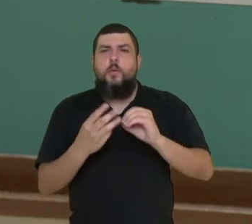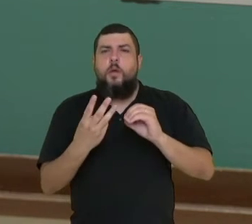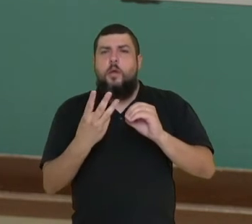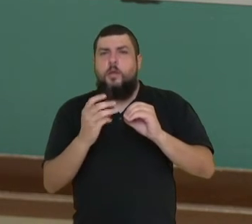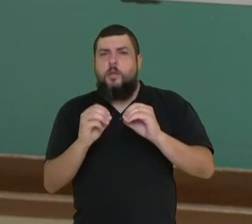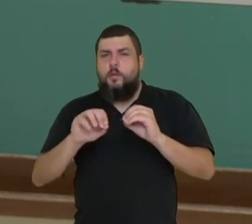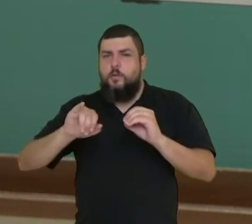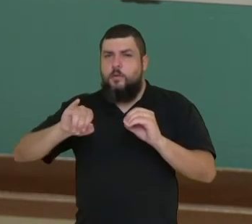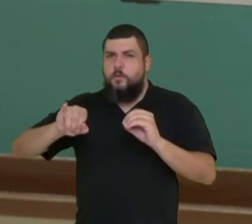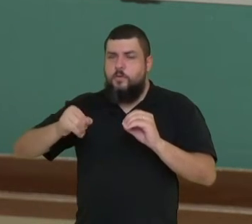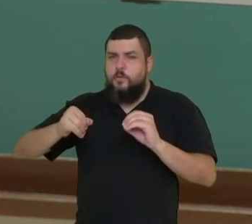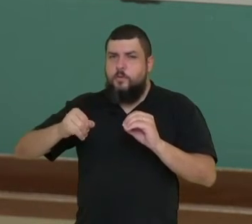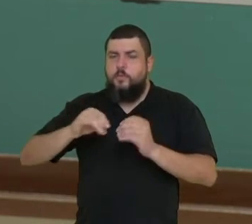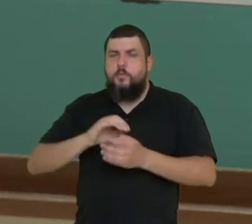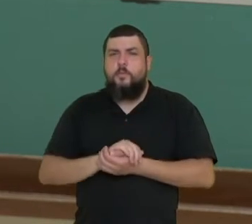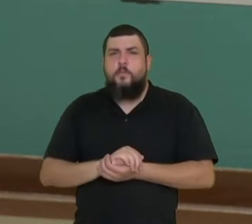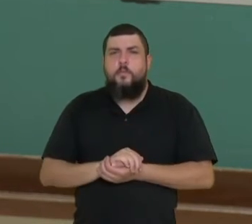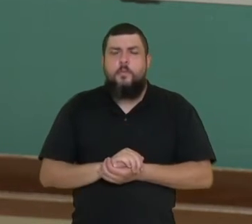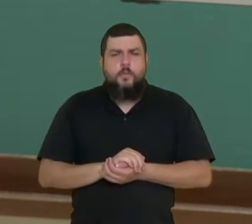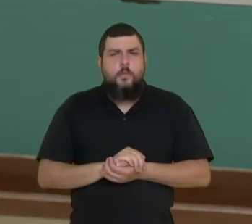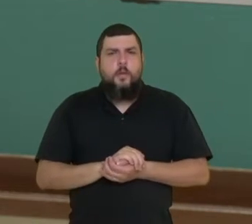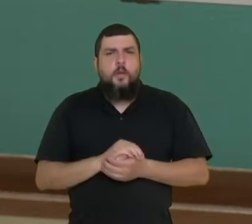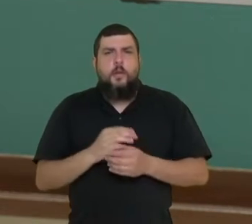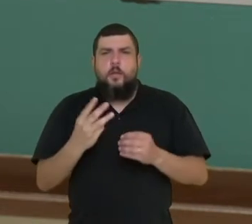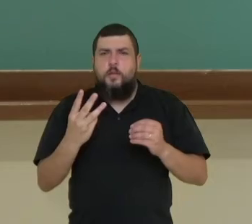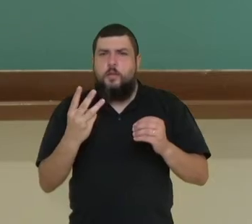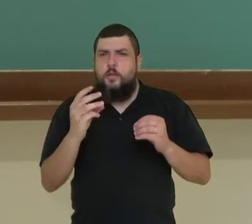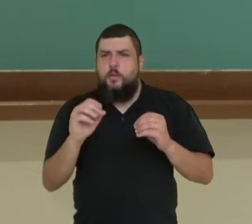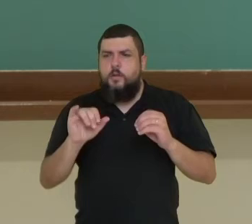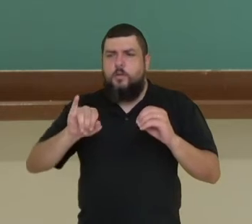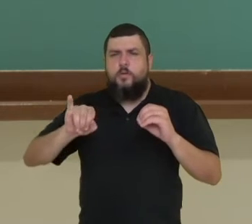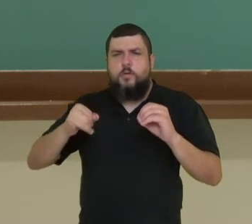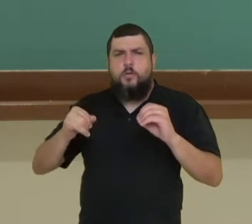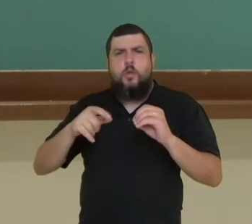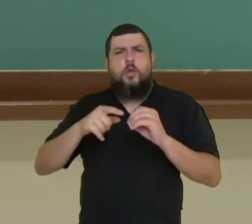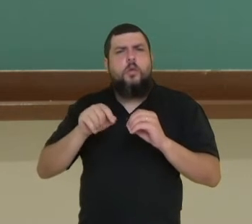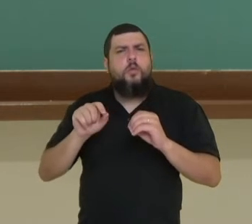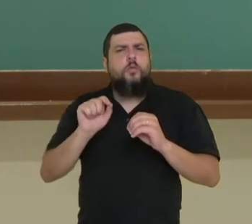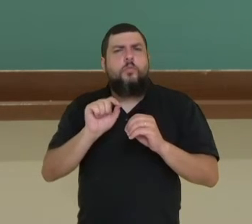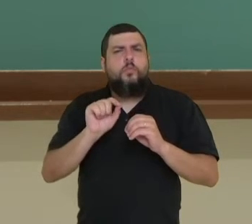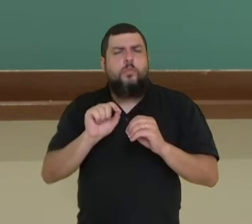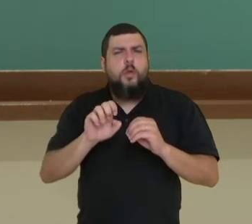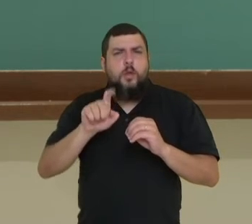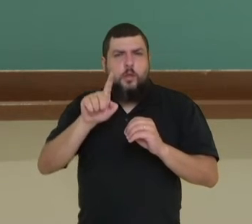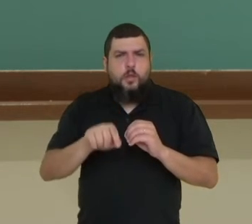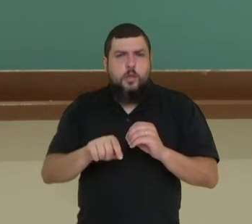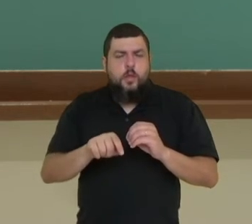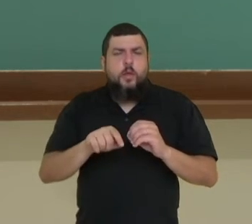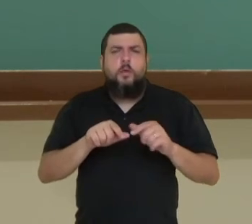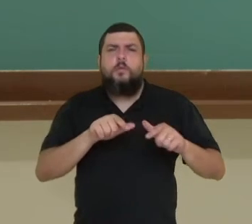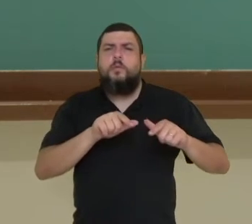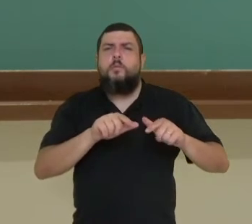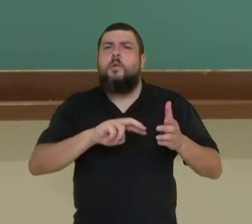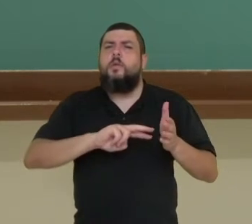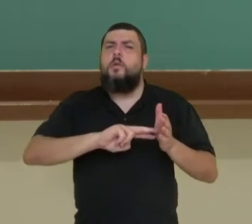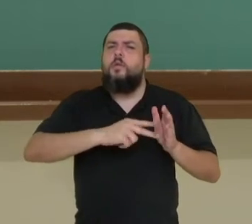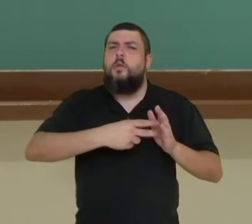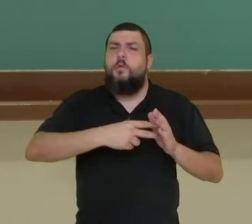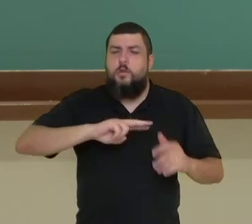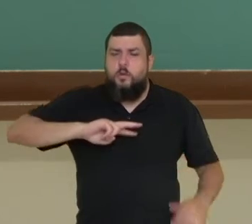Né? E o que vai corresponder a esse 30 joules de energia? Lembra que eu falei para vocês? Trabalho é transferência, ou seja, eu